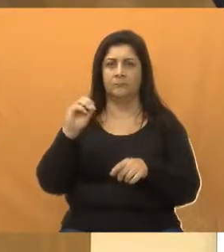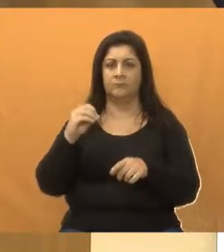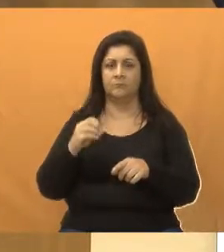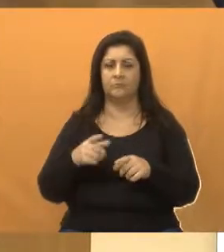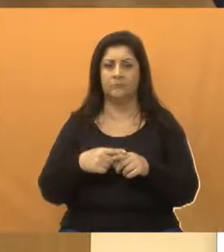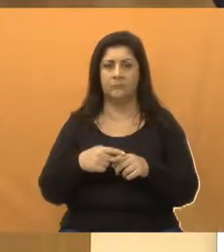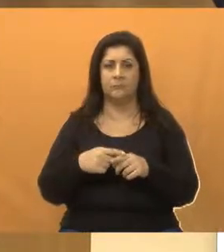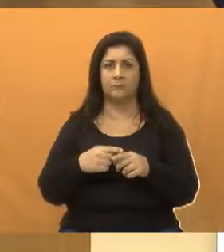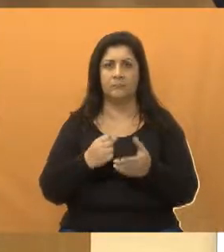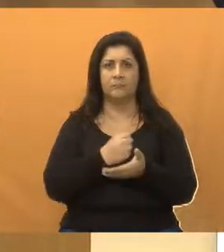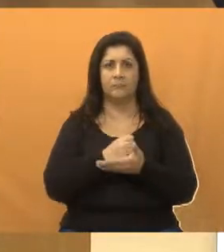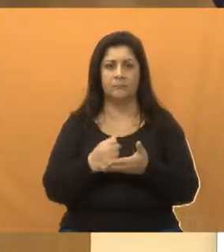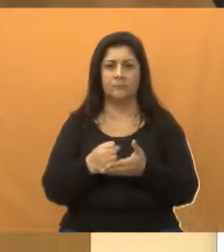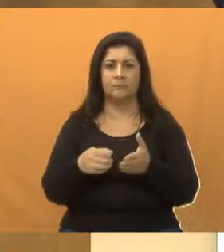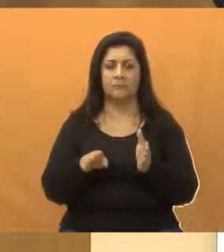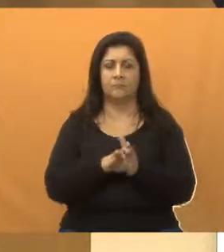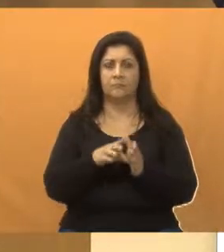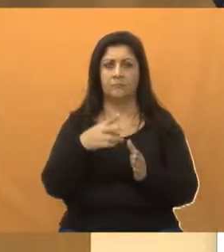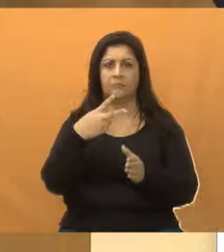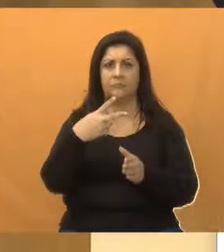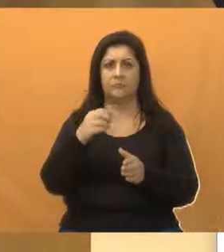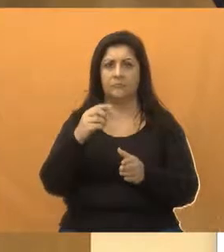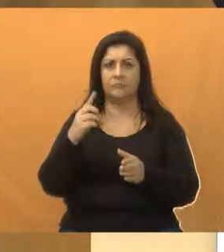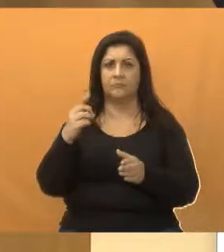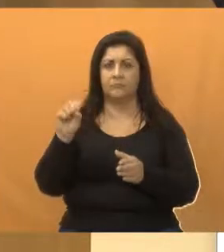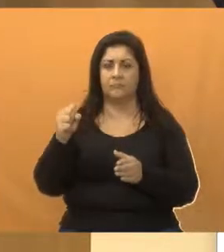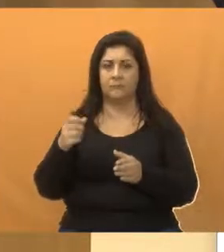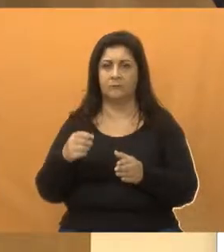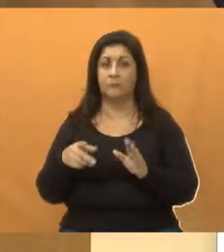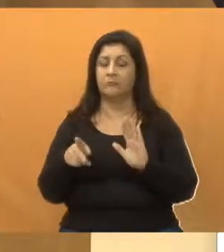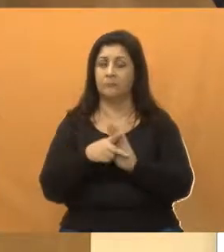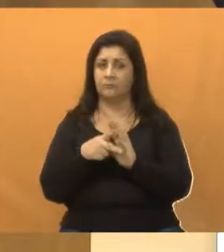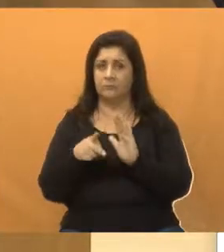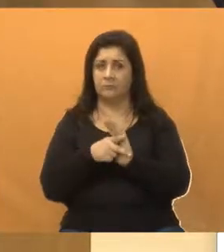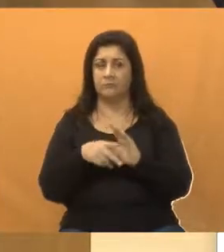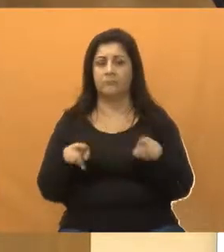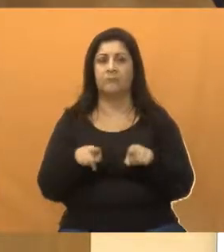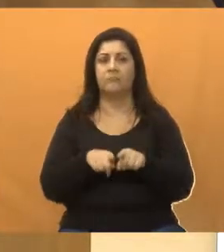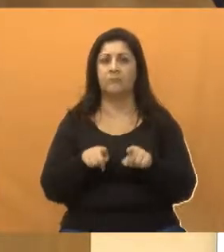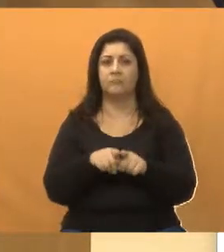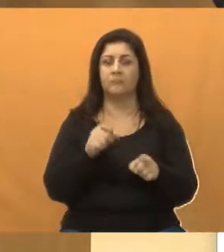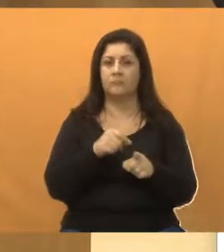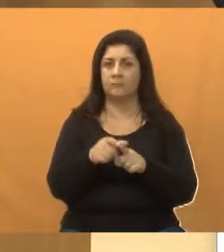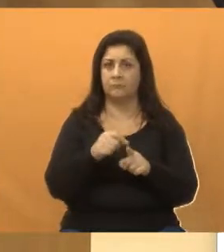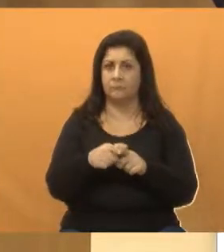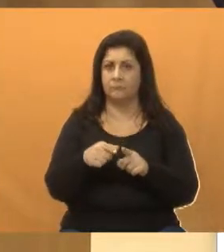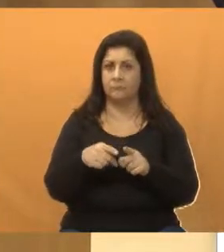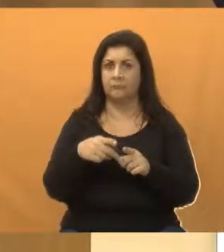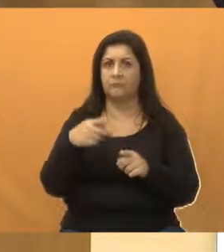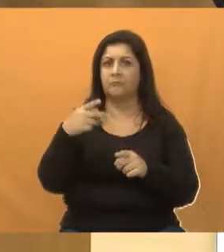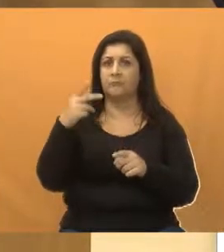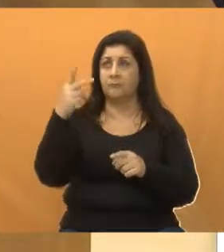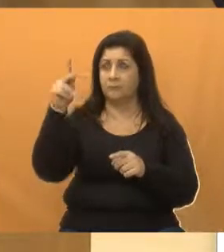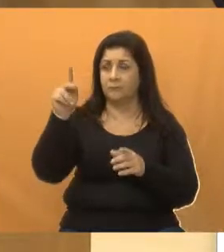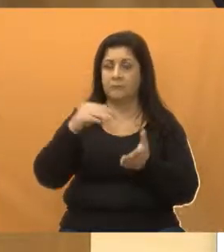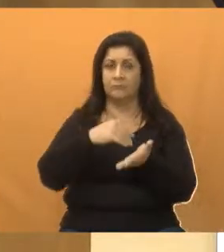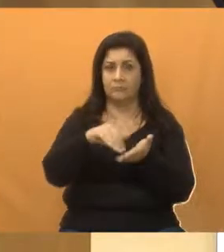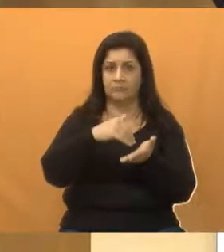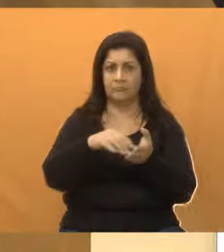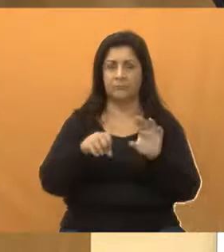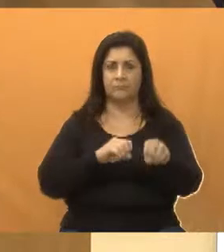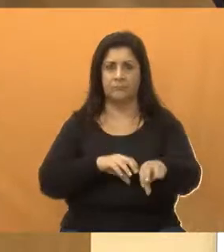2018 dos imóveis próprios e também aqueles tomados em aluguel ou comodato pela Secretaria Municipal de